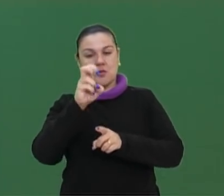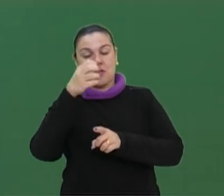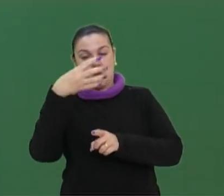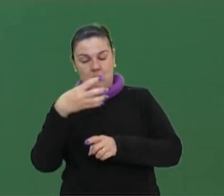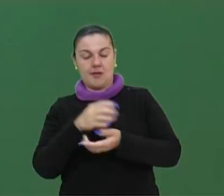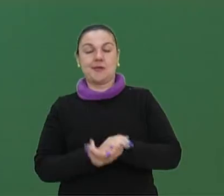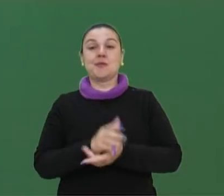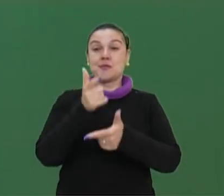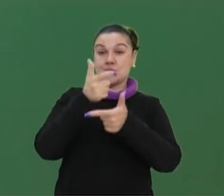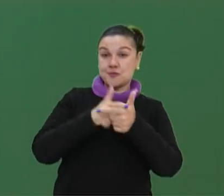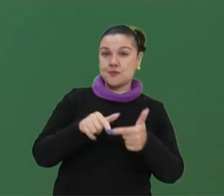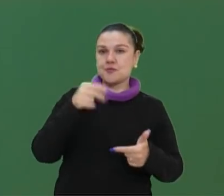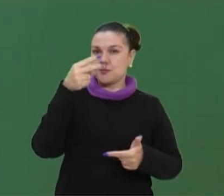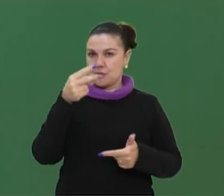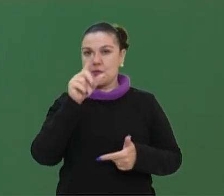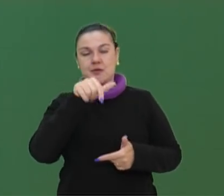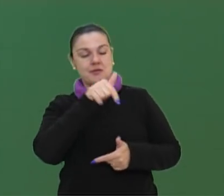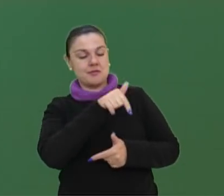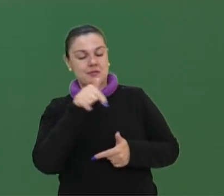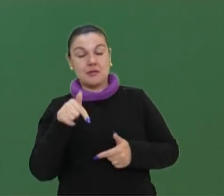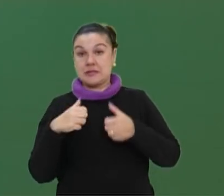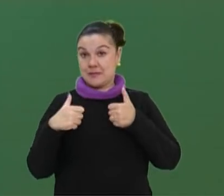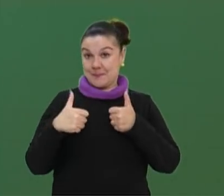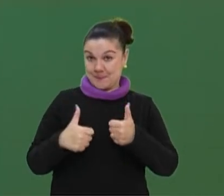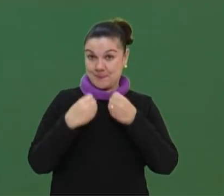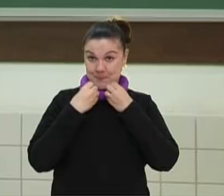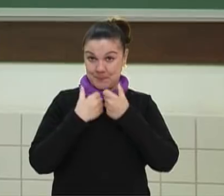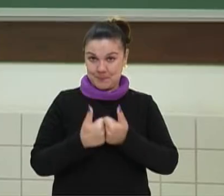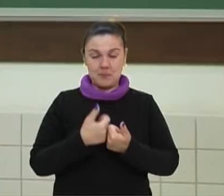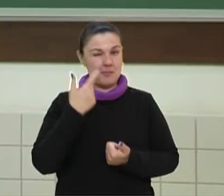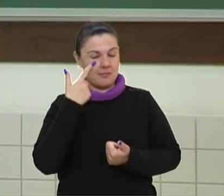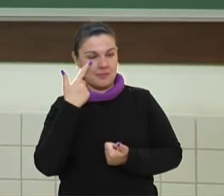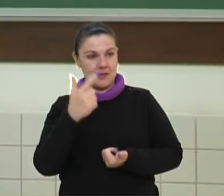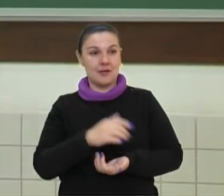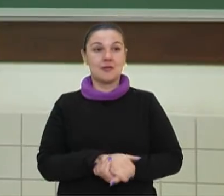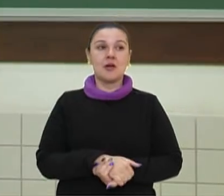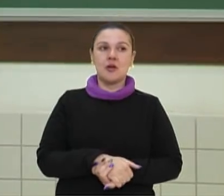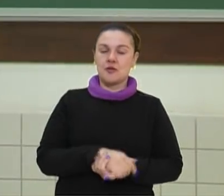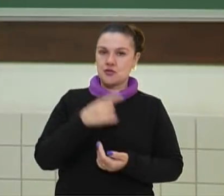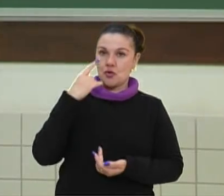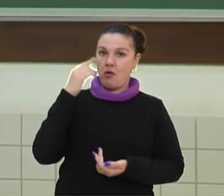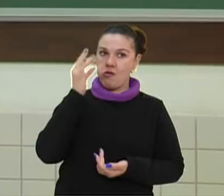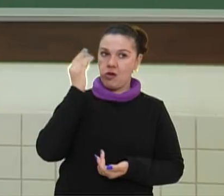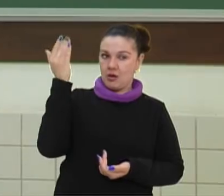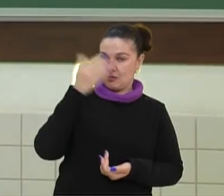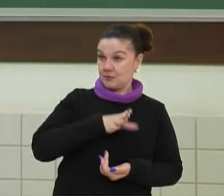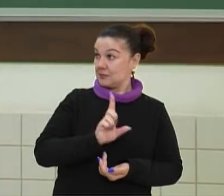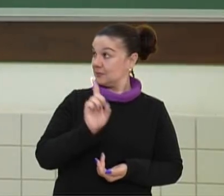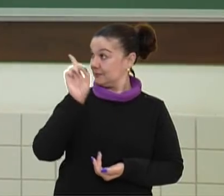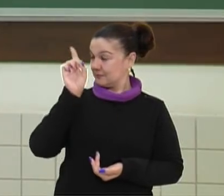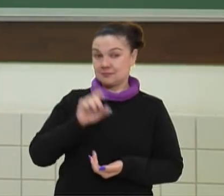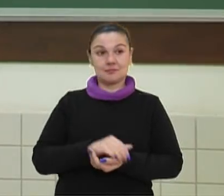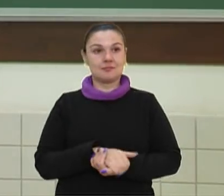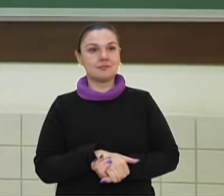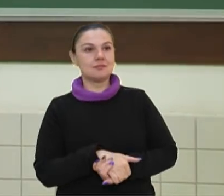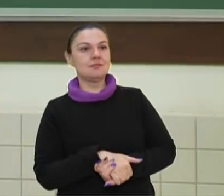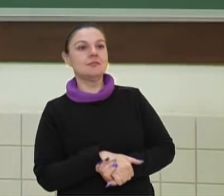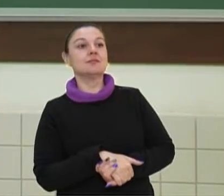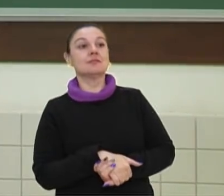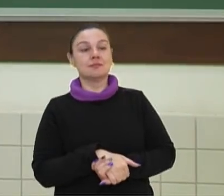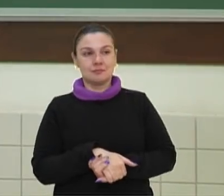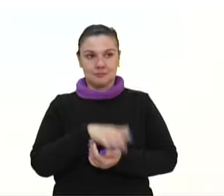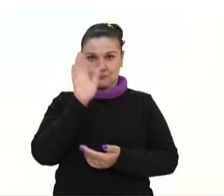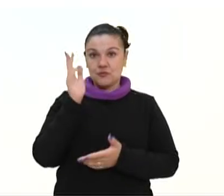154, divididos por 2 dá 77, certo? Vamos ver então? Vamos lá, só confirmando a nossa resposta, né? Então,